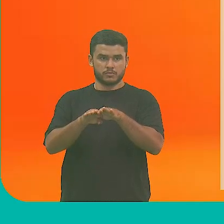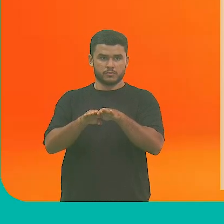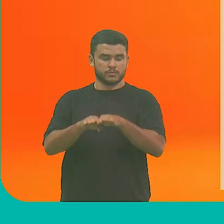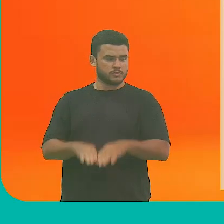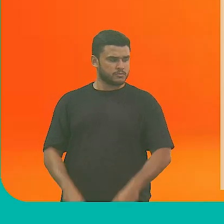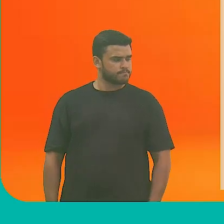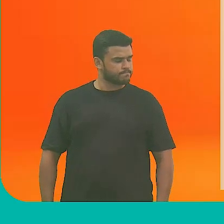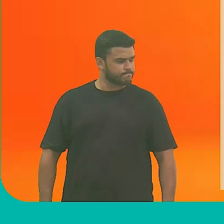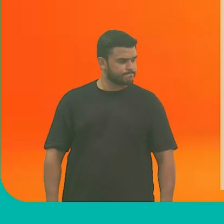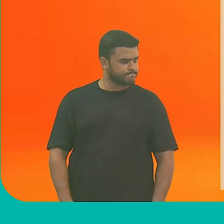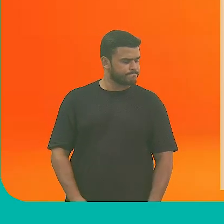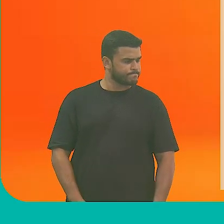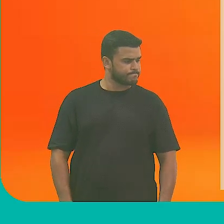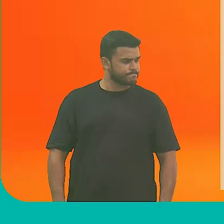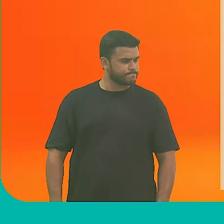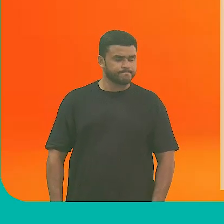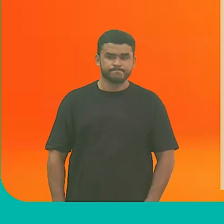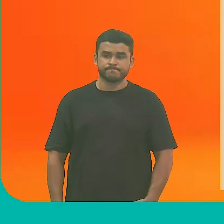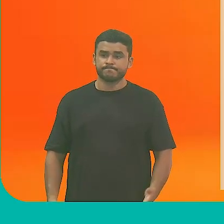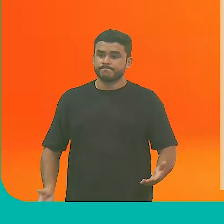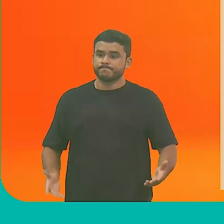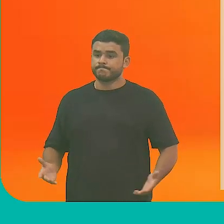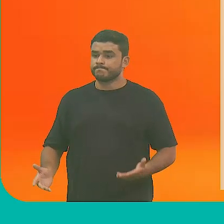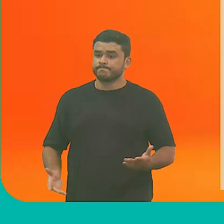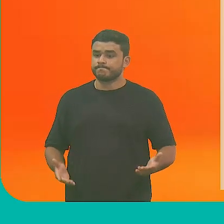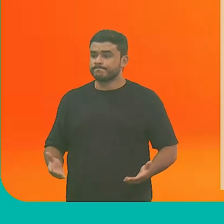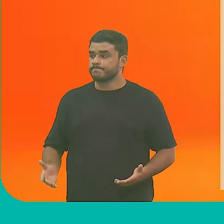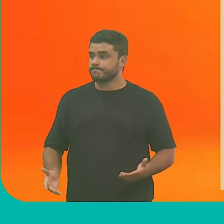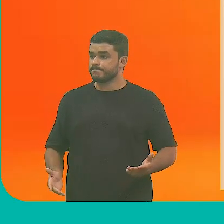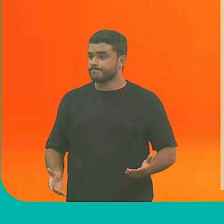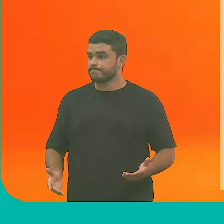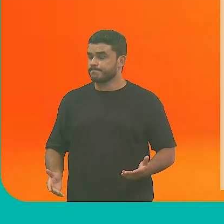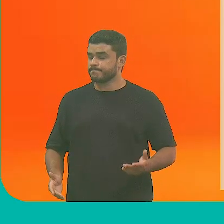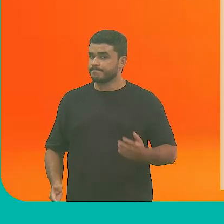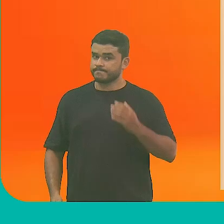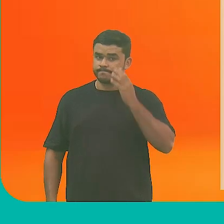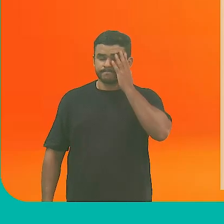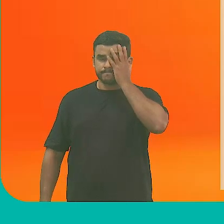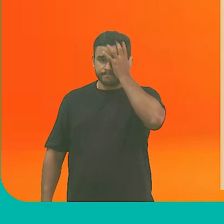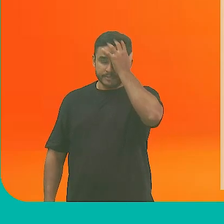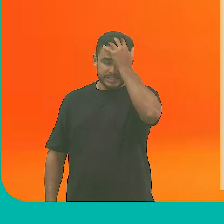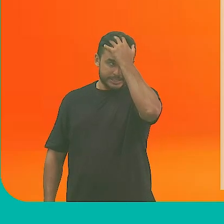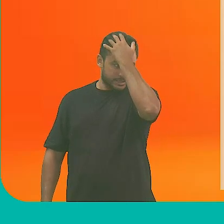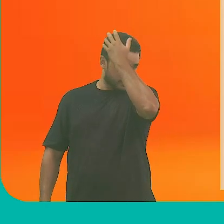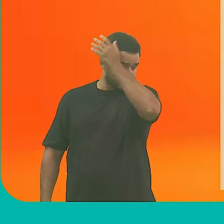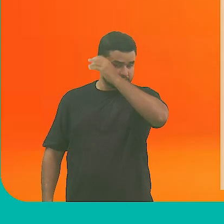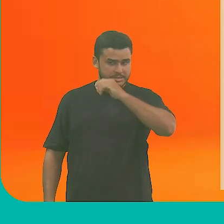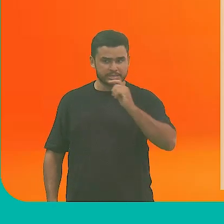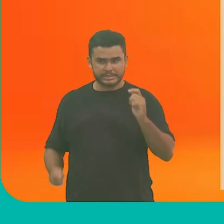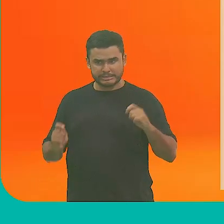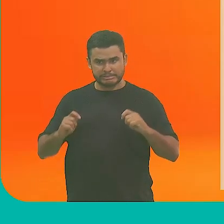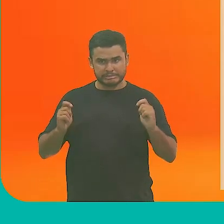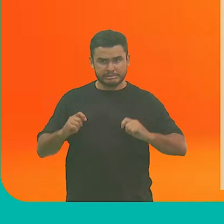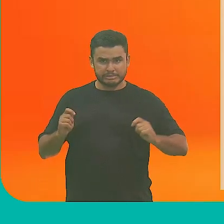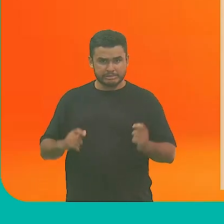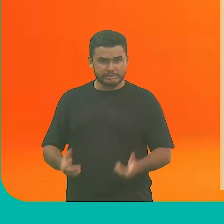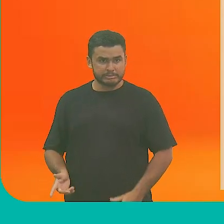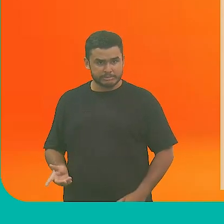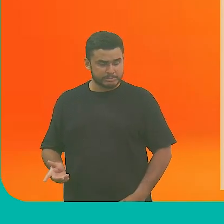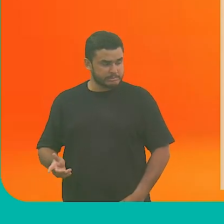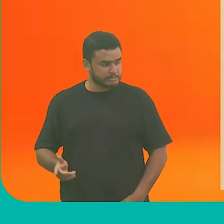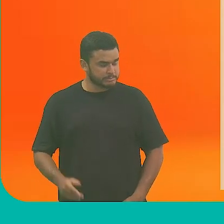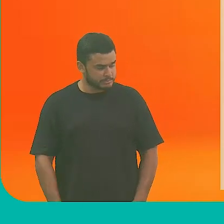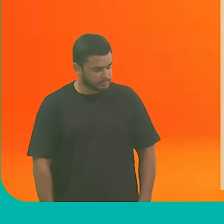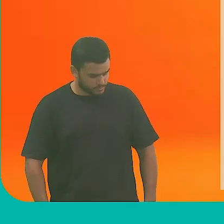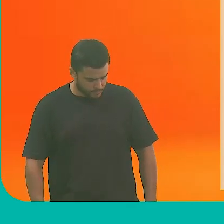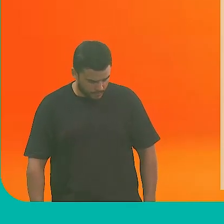Aí eu paro e digo assim, e aí? Será que eu vou considerar as 10 horas? Vamos voltar